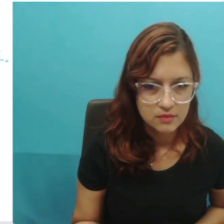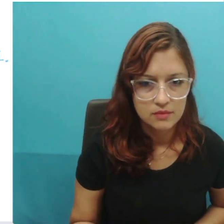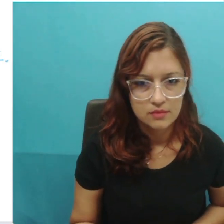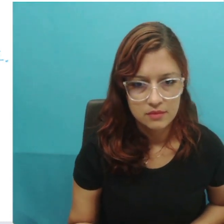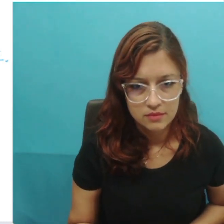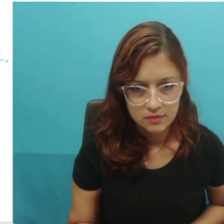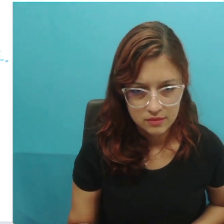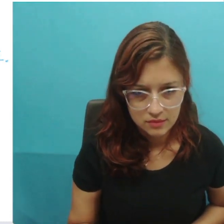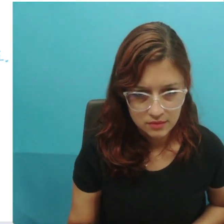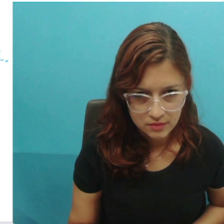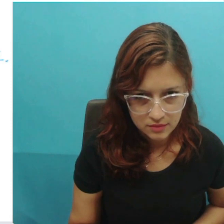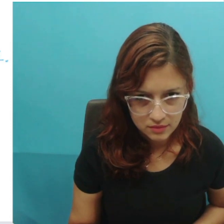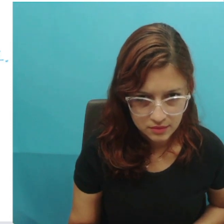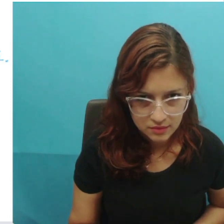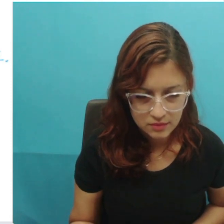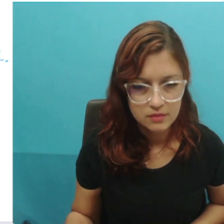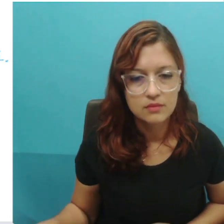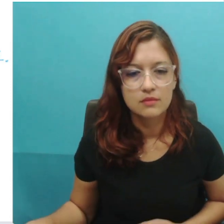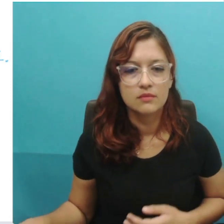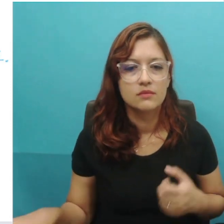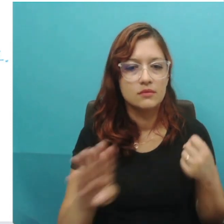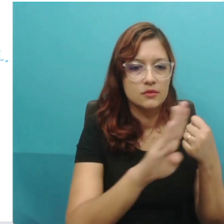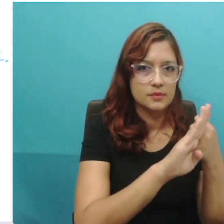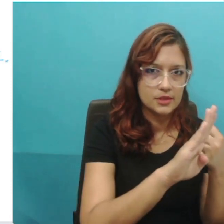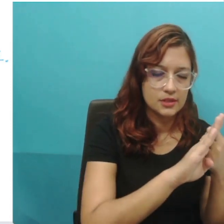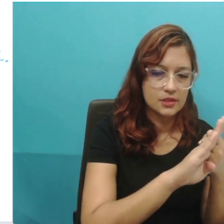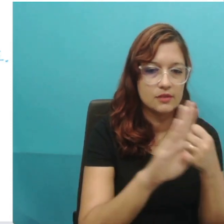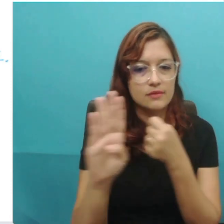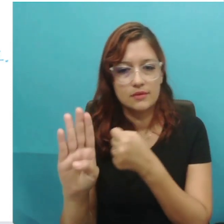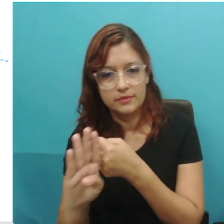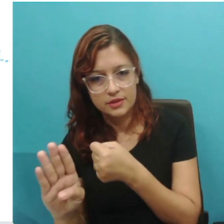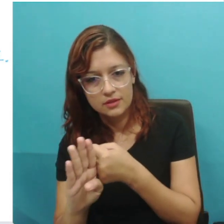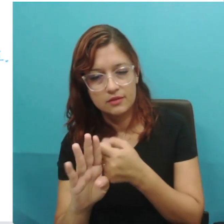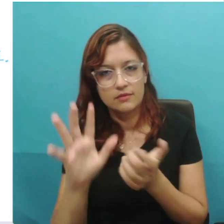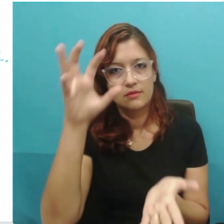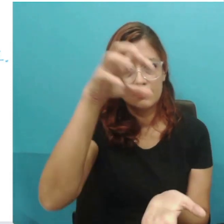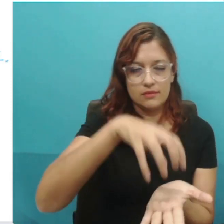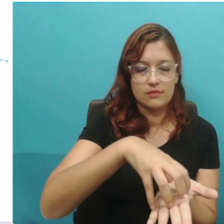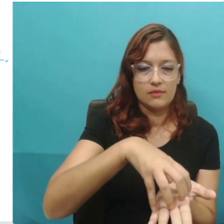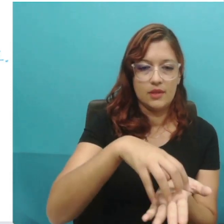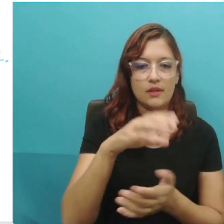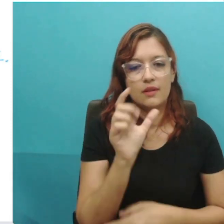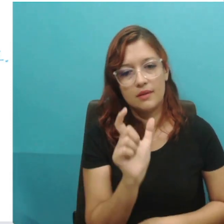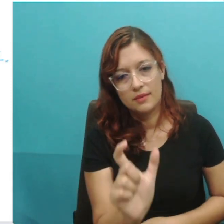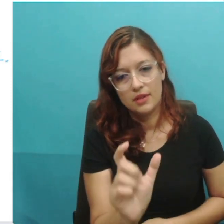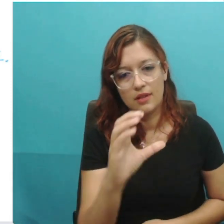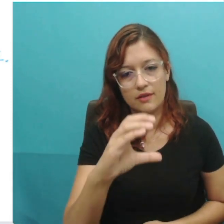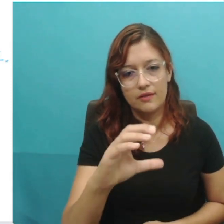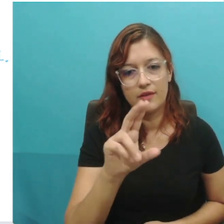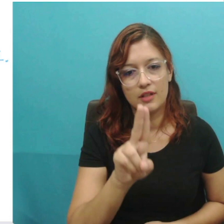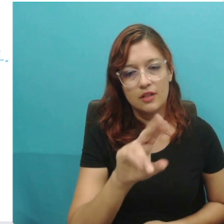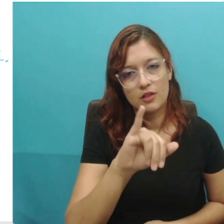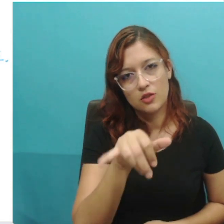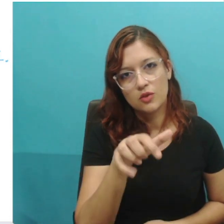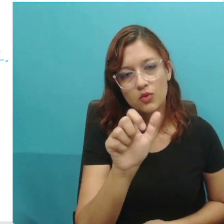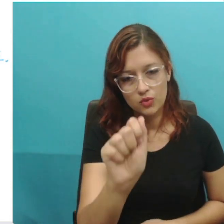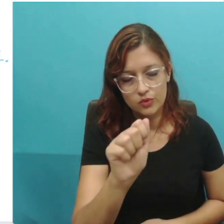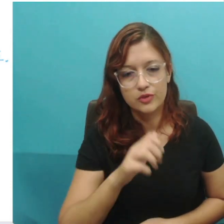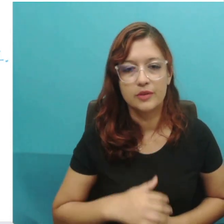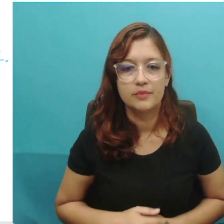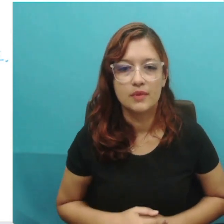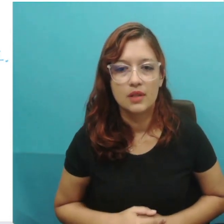Então, pessoas e atitude são substantivos e a palavra cuja está no